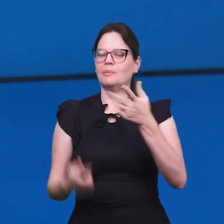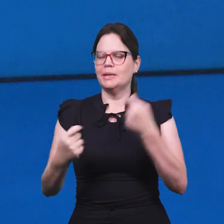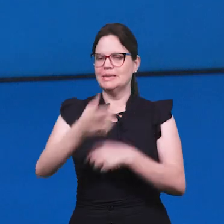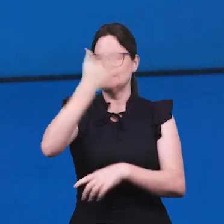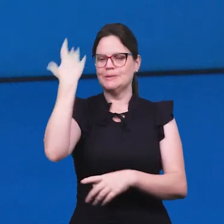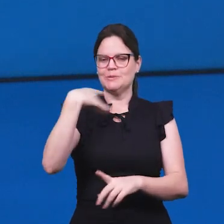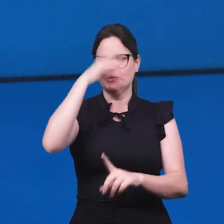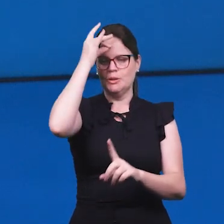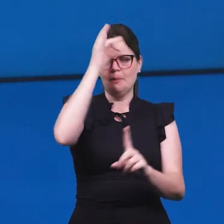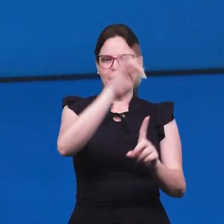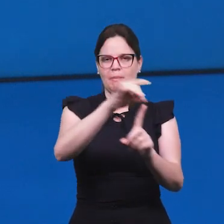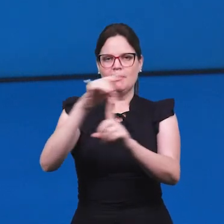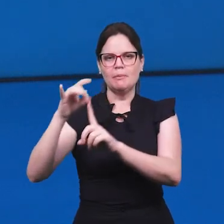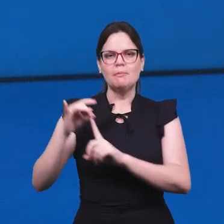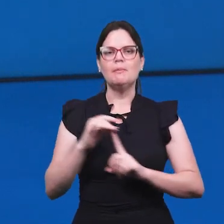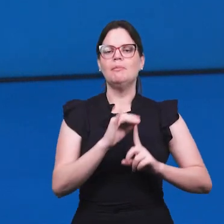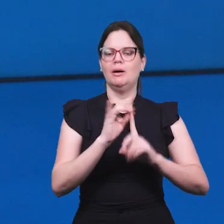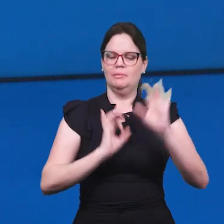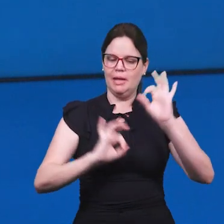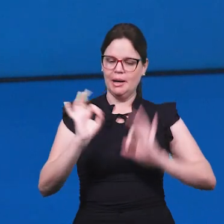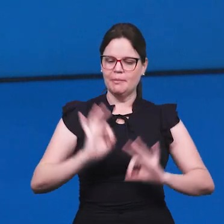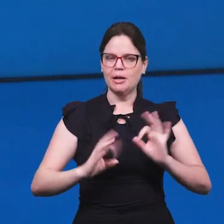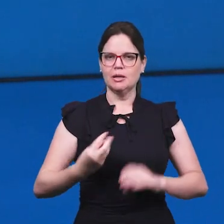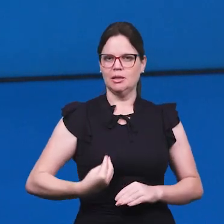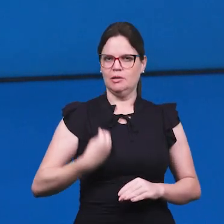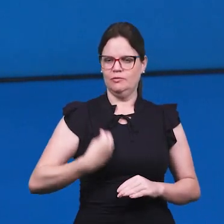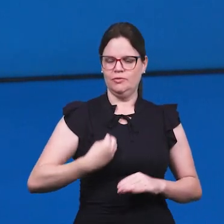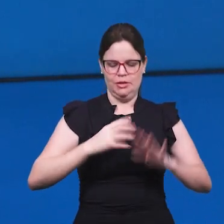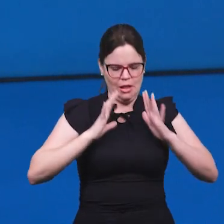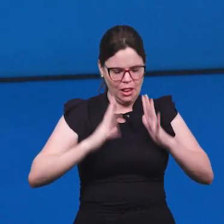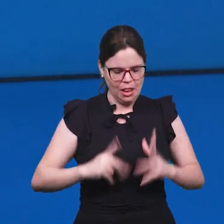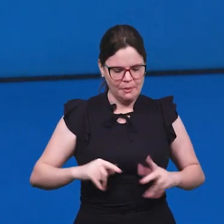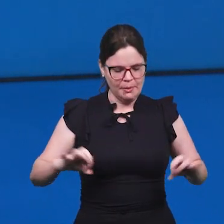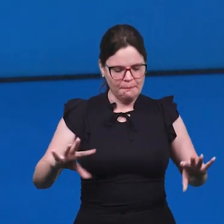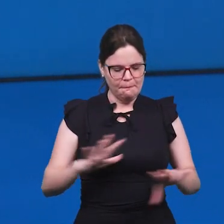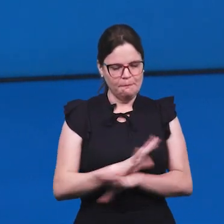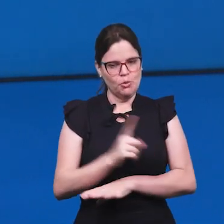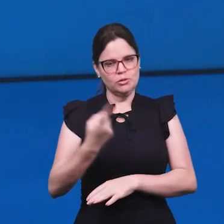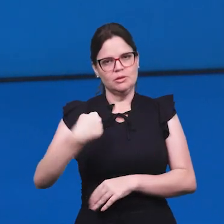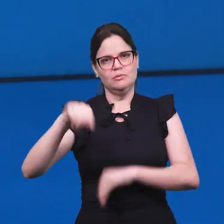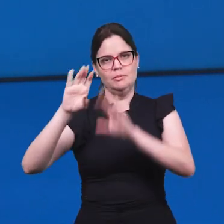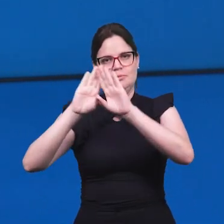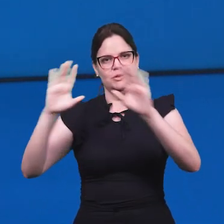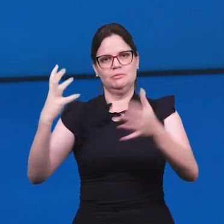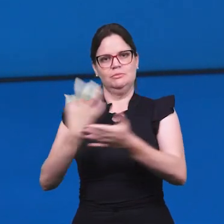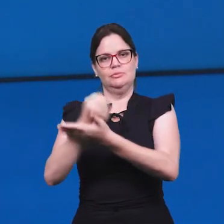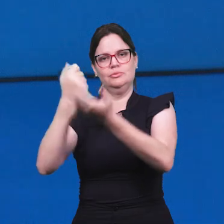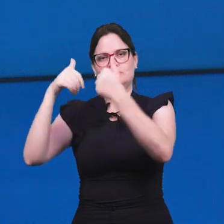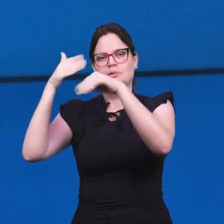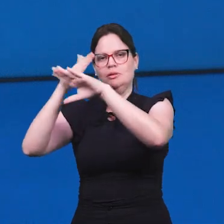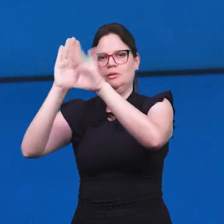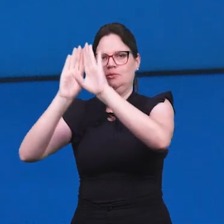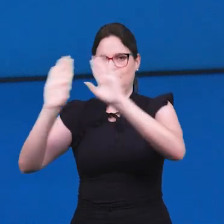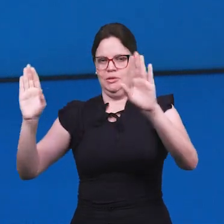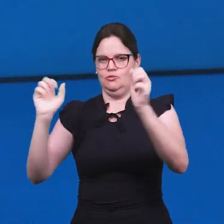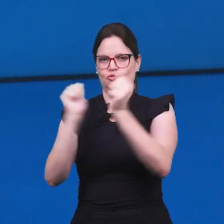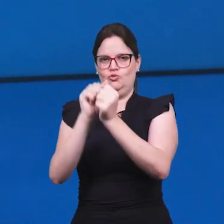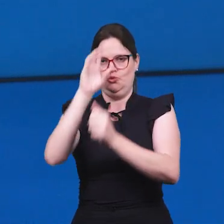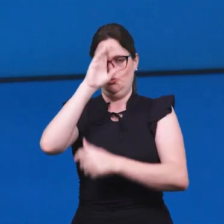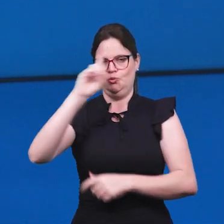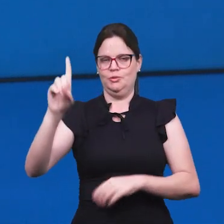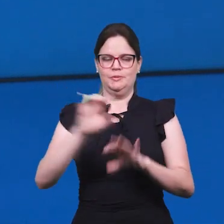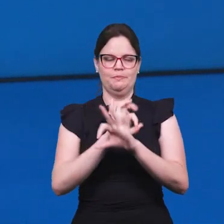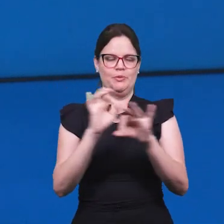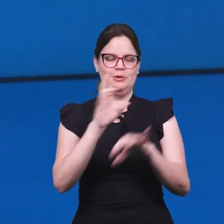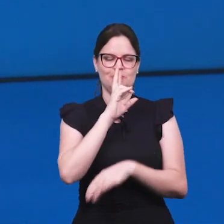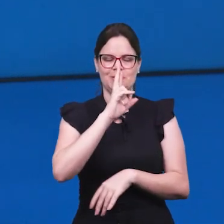para colher os frutos, preparando uma igreja amadurecida, pronta para ser colhida para os celeiros de Deus.